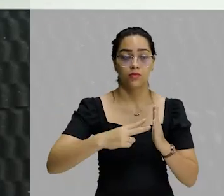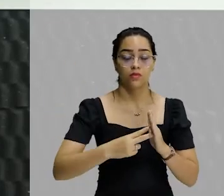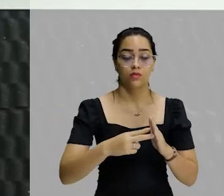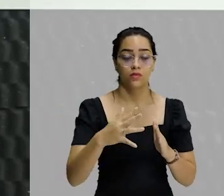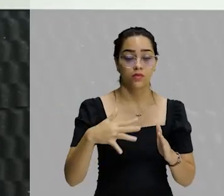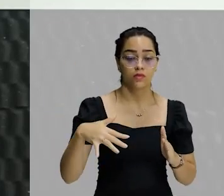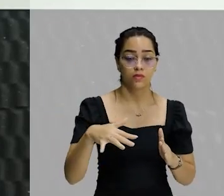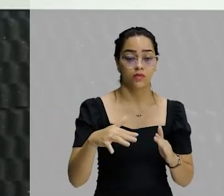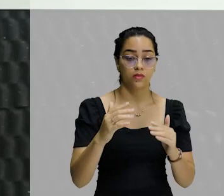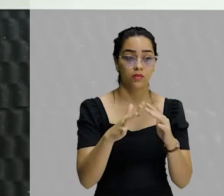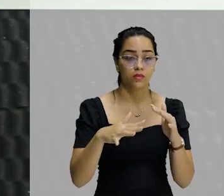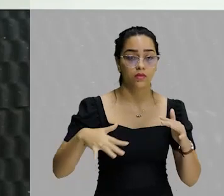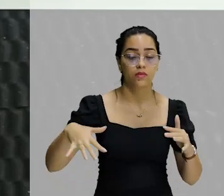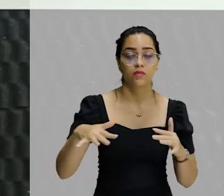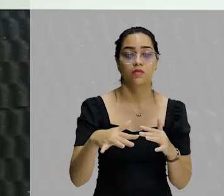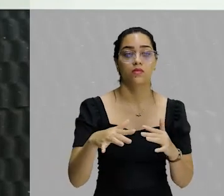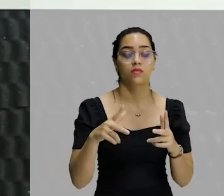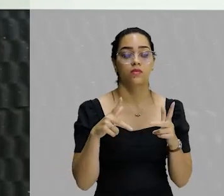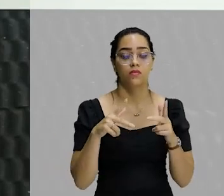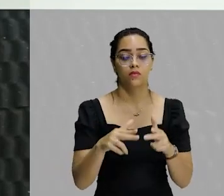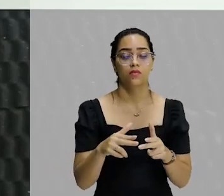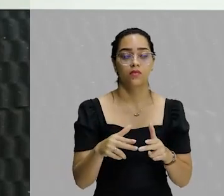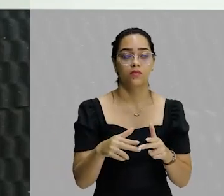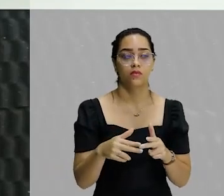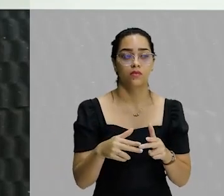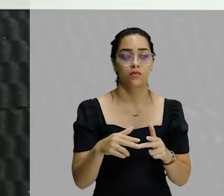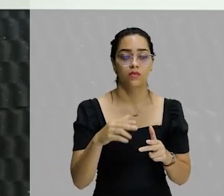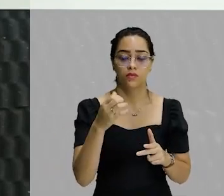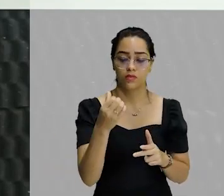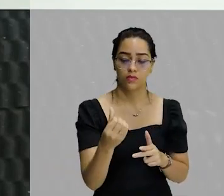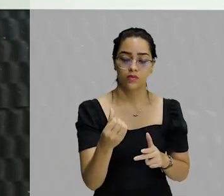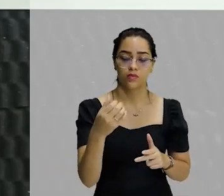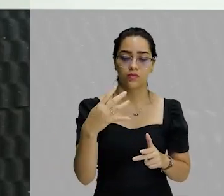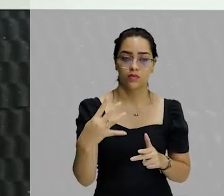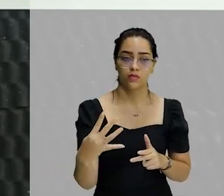da superfície vai ser igual a